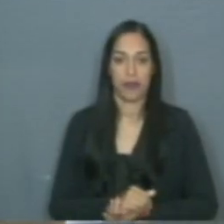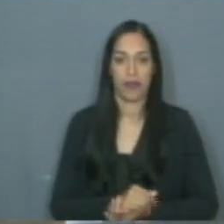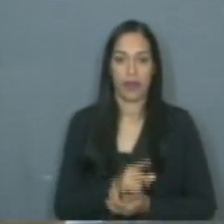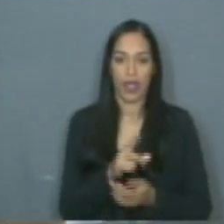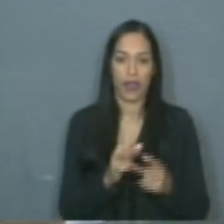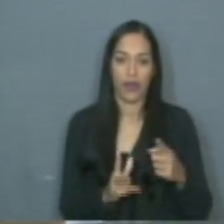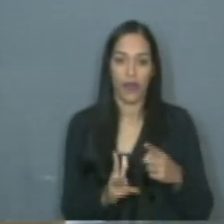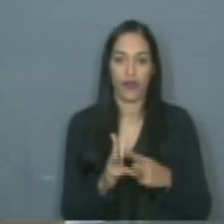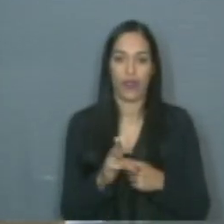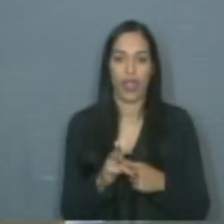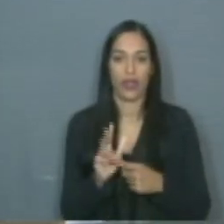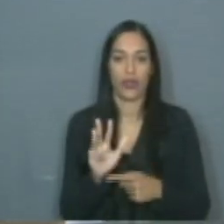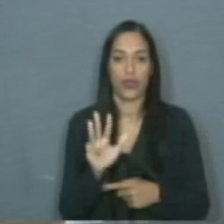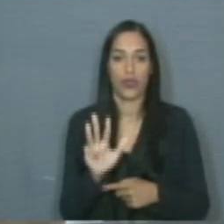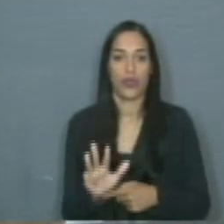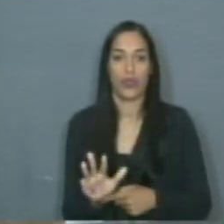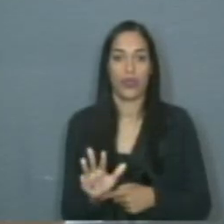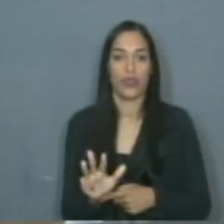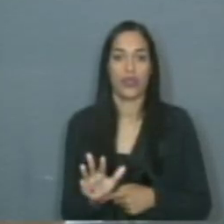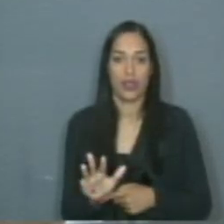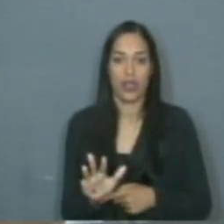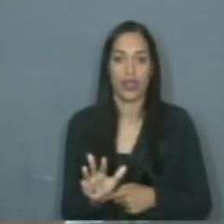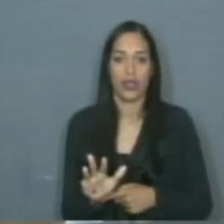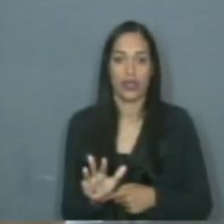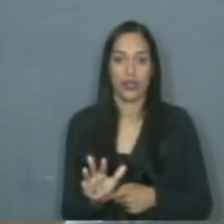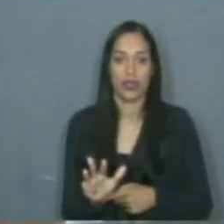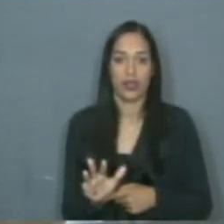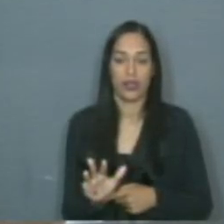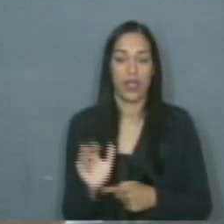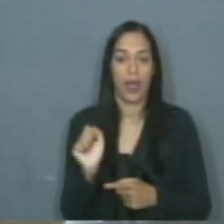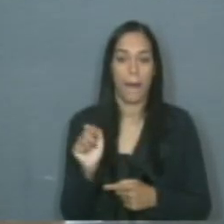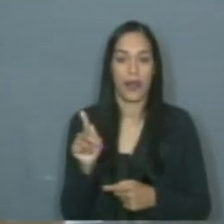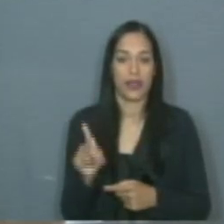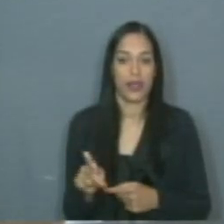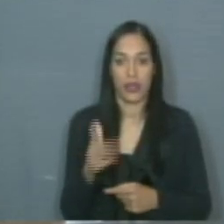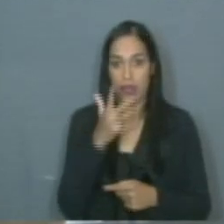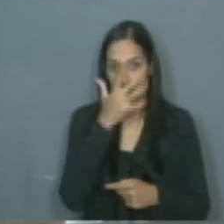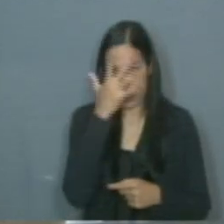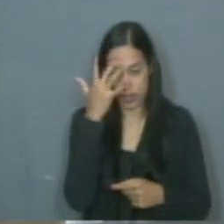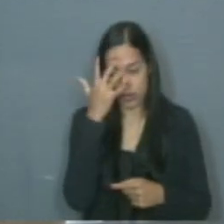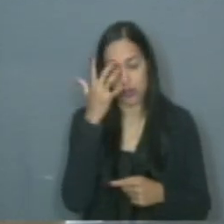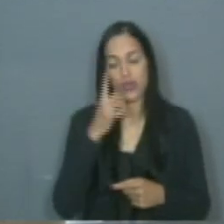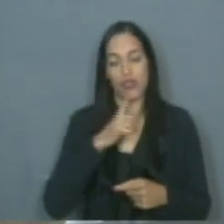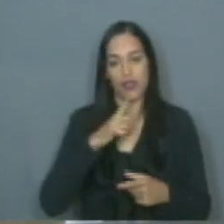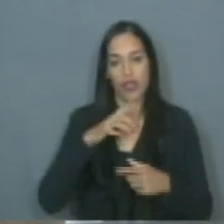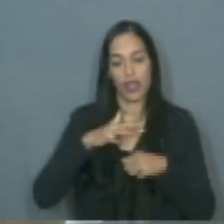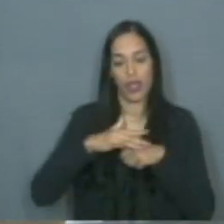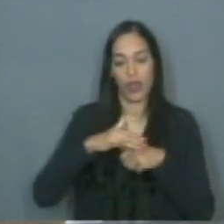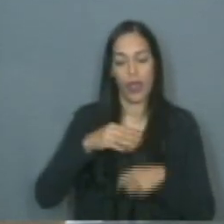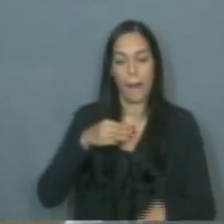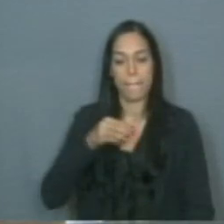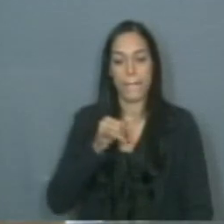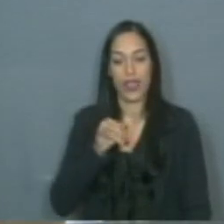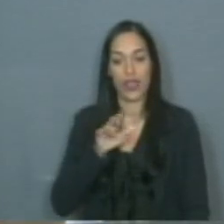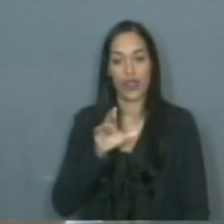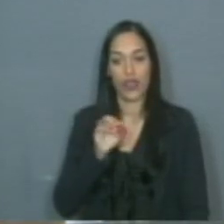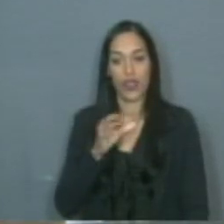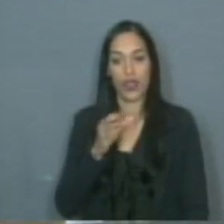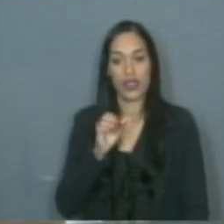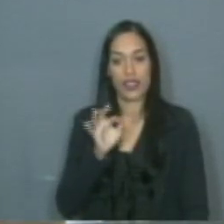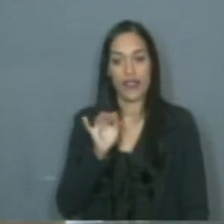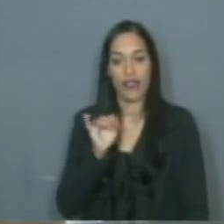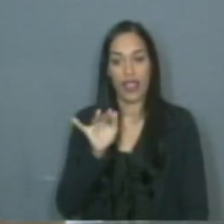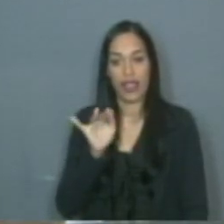do Lula na pensão para as pessoas com microcefalia. Acho que o jornal estava fechado nesse